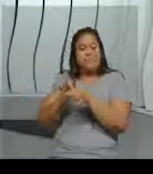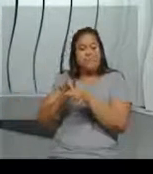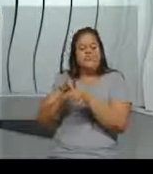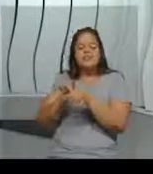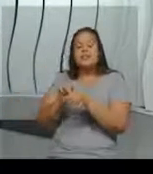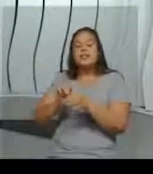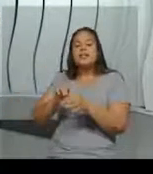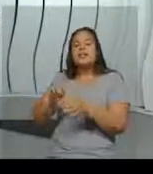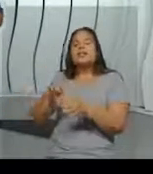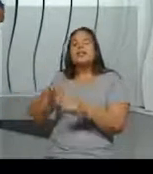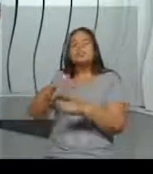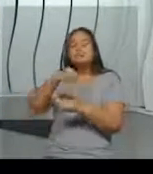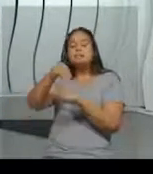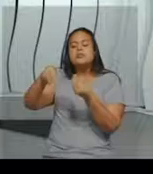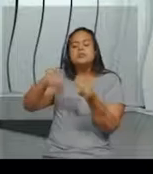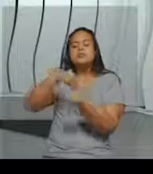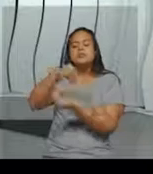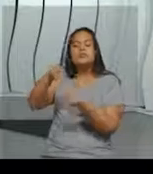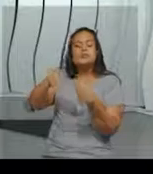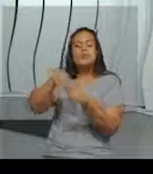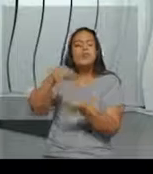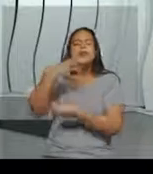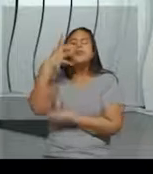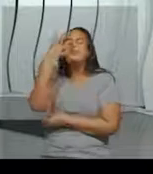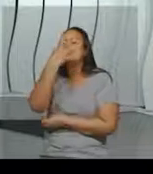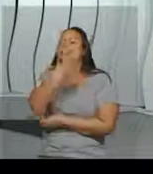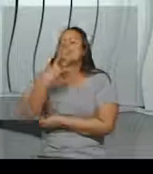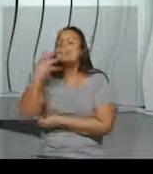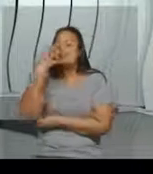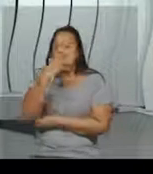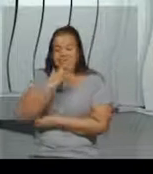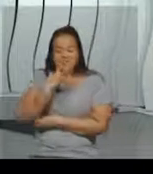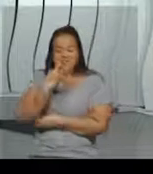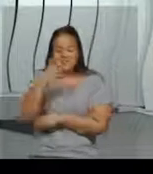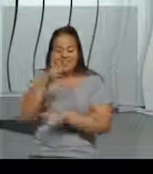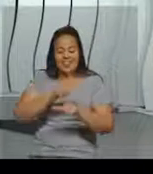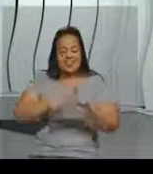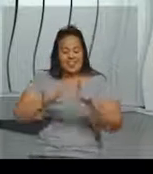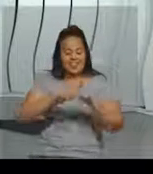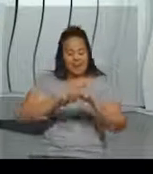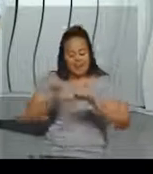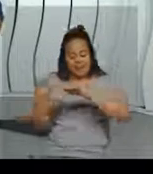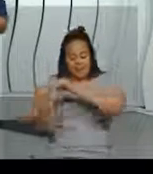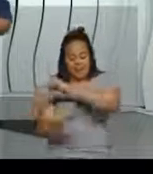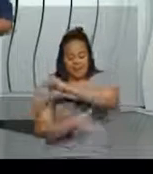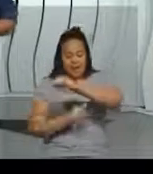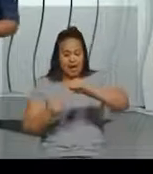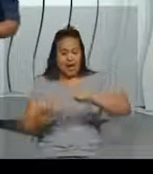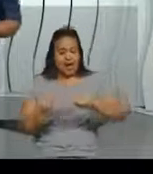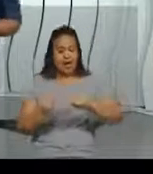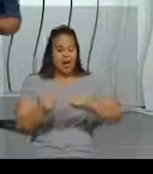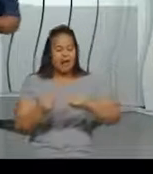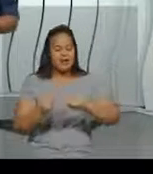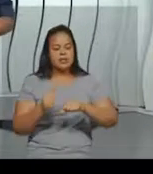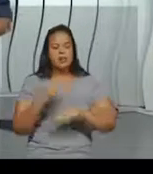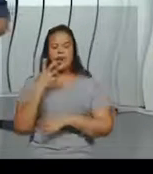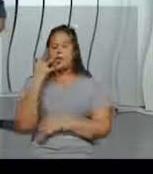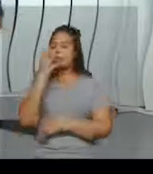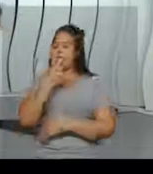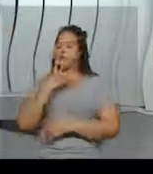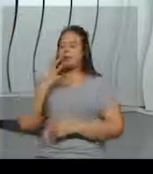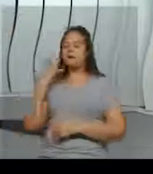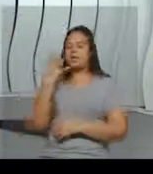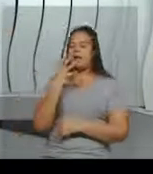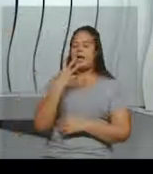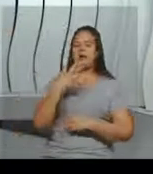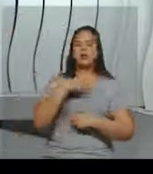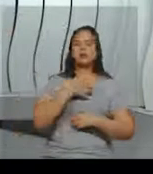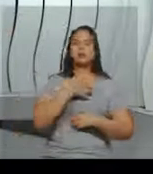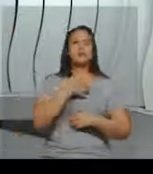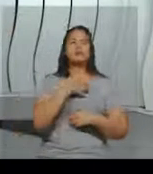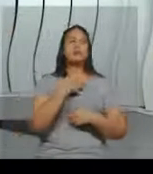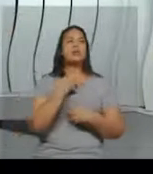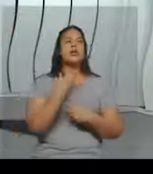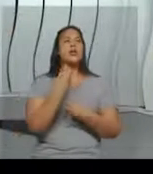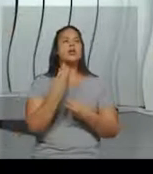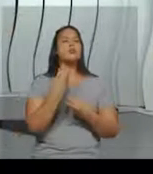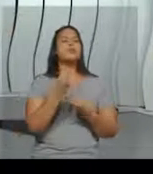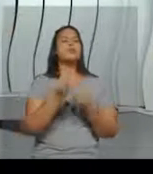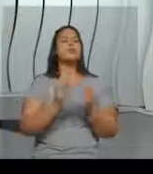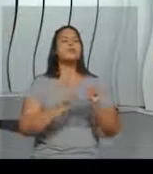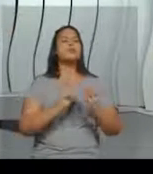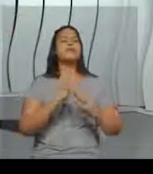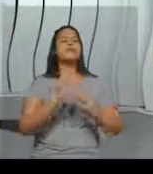dizer misturar, né? Então, essa letra ela é modificada, ela não é cantada da mesma forma